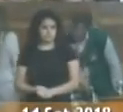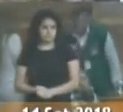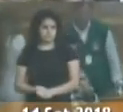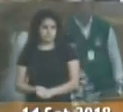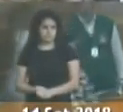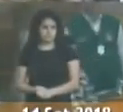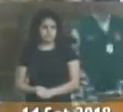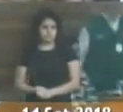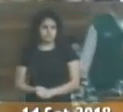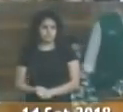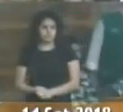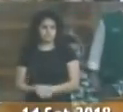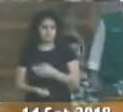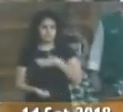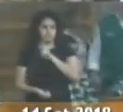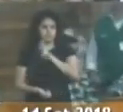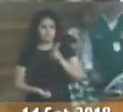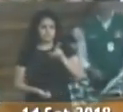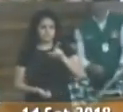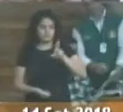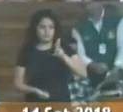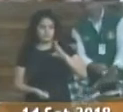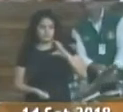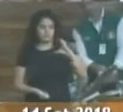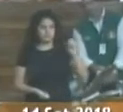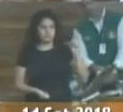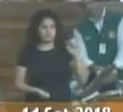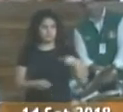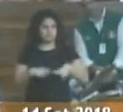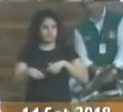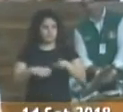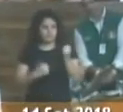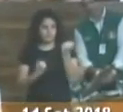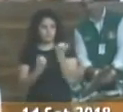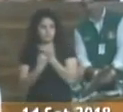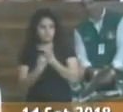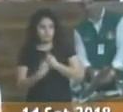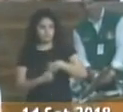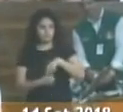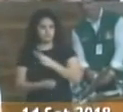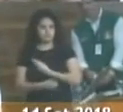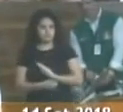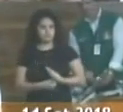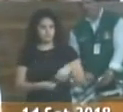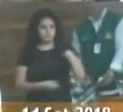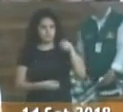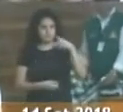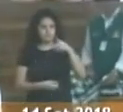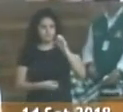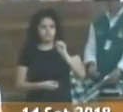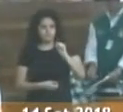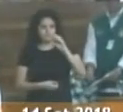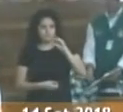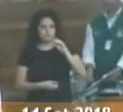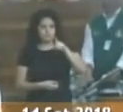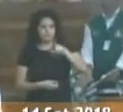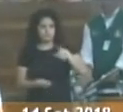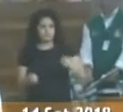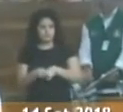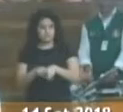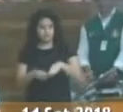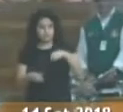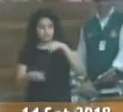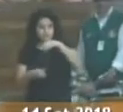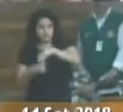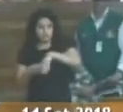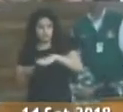Vou apresentar, eu sou o Lucas, sou assessor do deputado Flávio Serafini, do PSOL, também membro da Comissão de Defesa